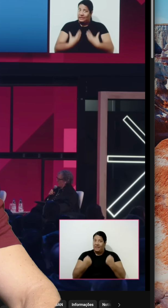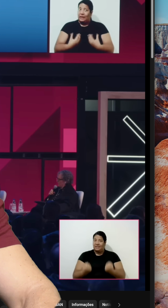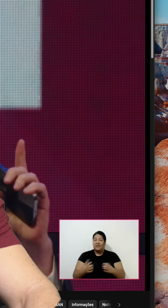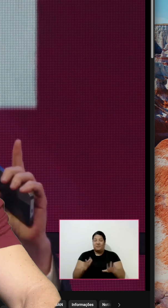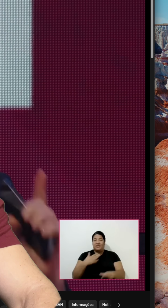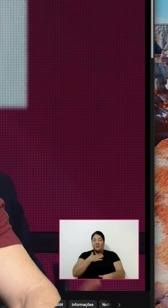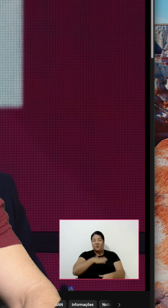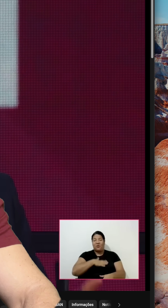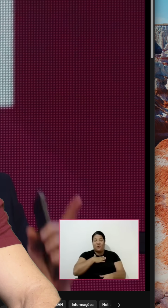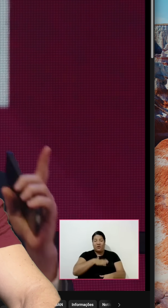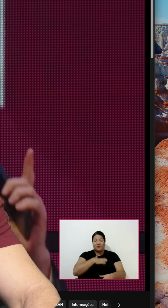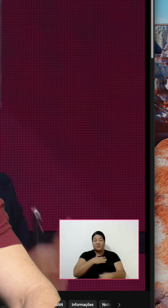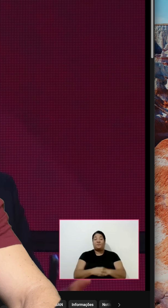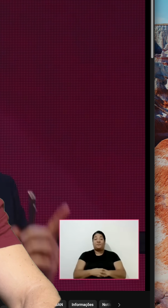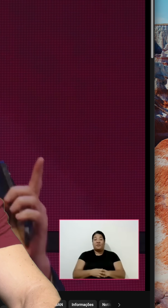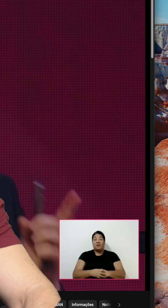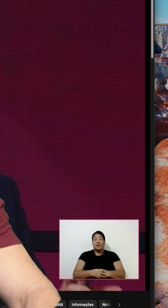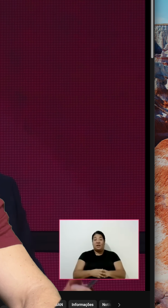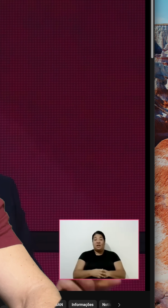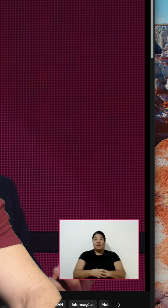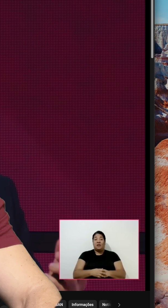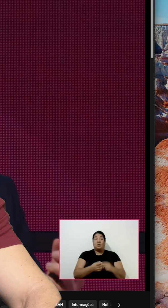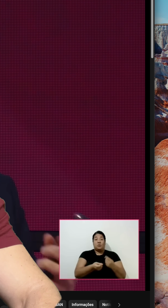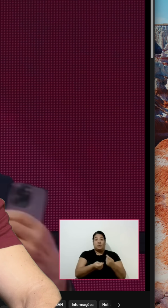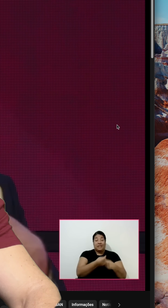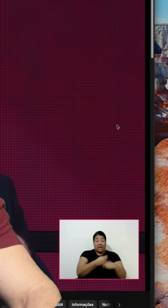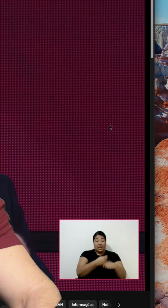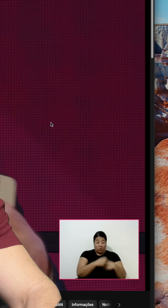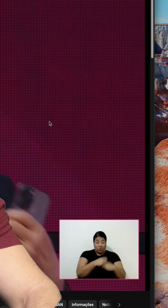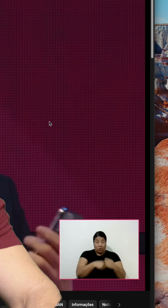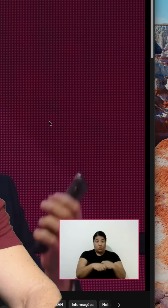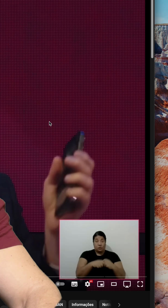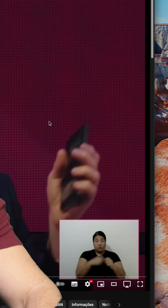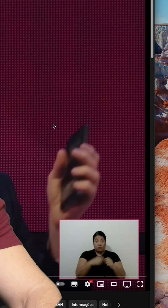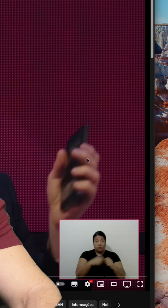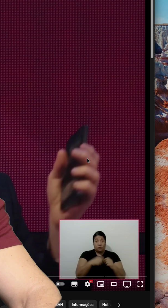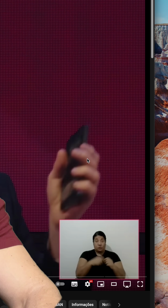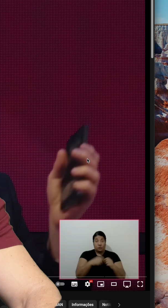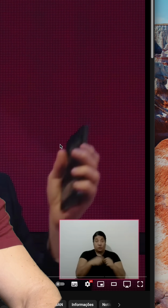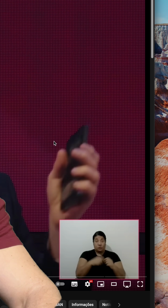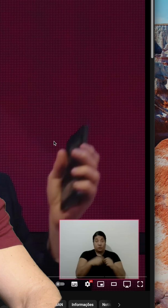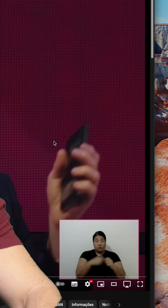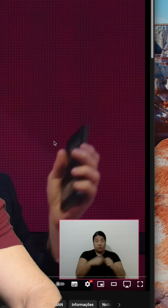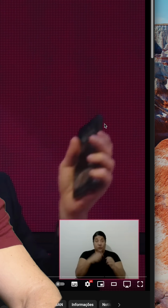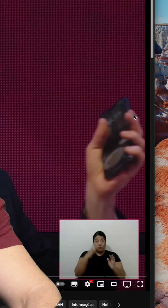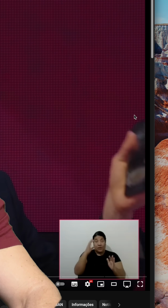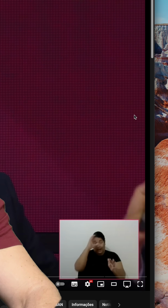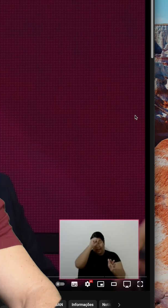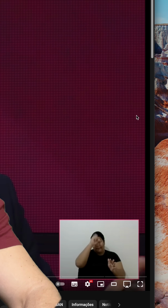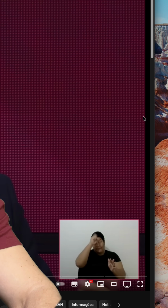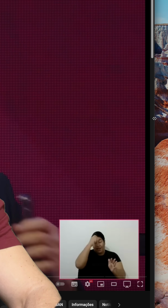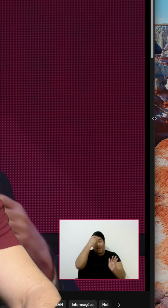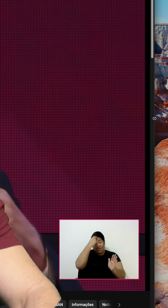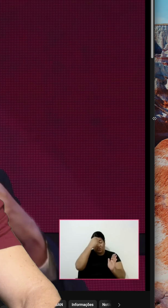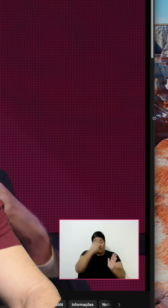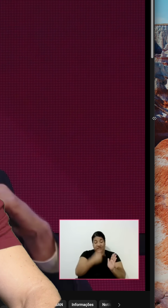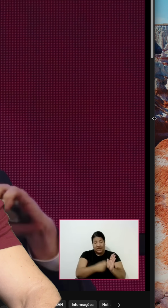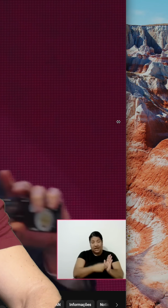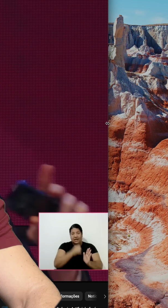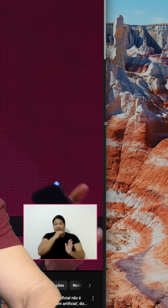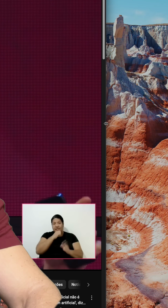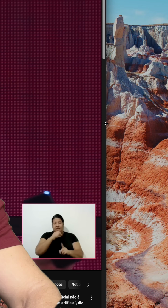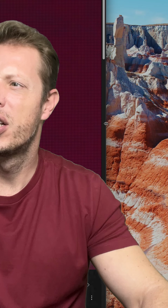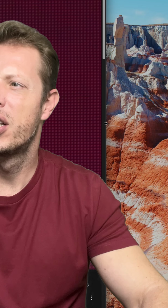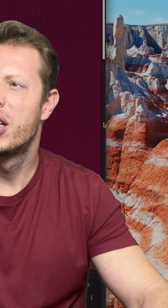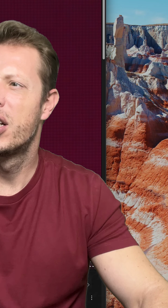Deixa eu ver se o áudio tá bom, se vocês vão conseguir ouvir. Negócio aprende IA. Ó, negócio Tem aprende IA. experiência própria. Estou de Ó, hoje.